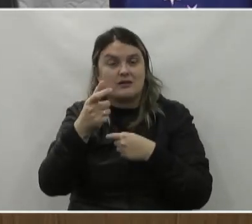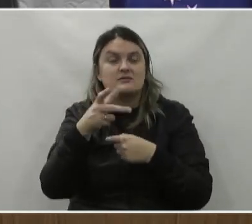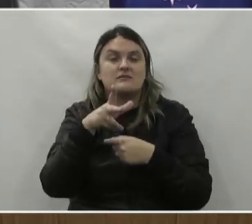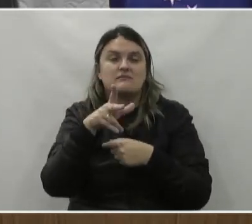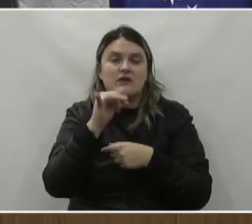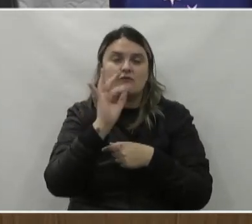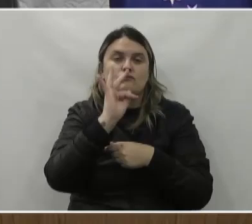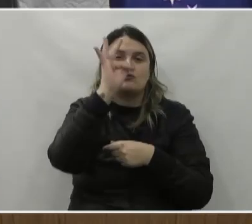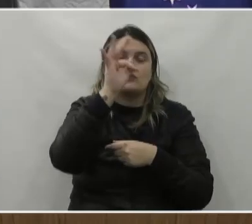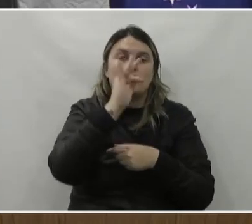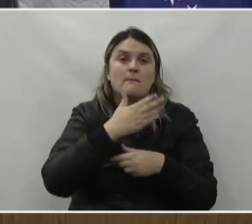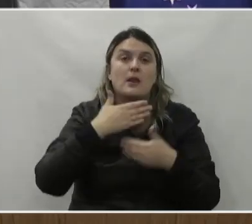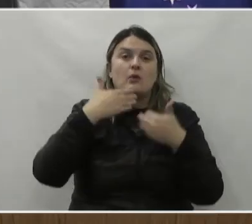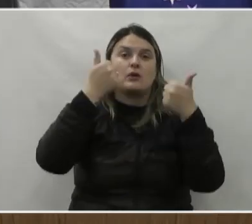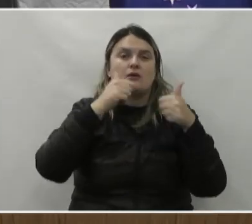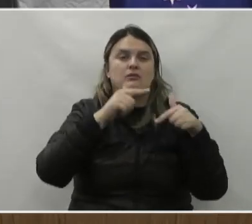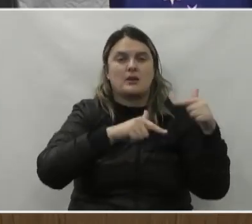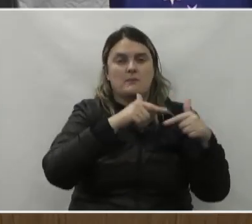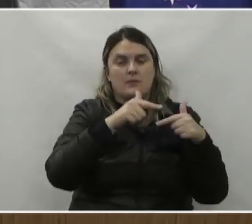mais positivo e produtivo,